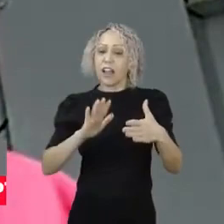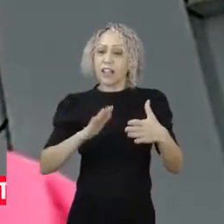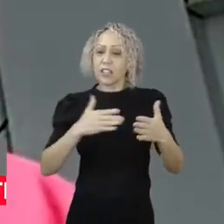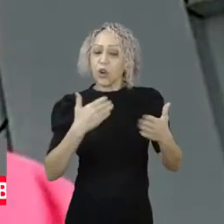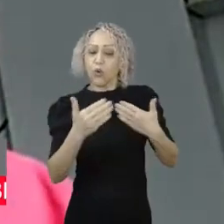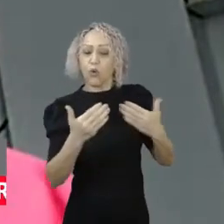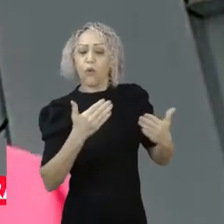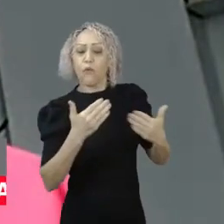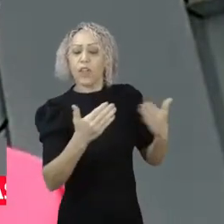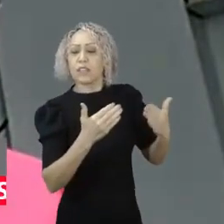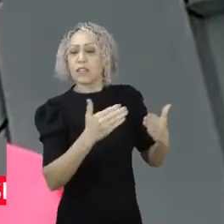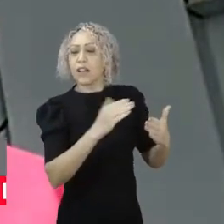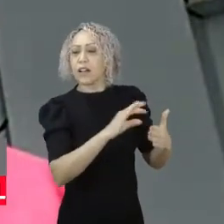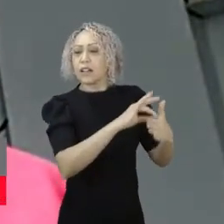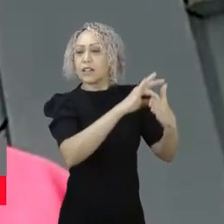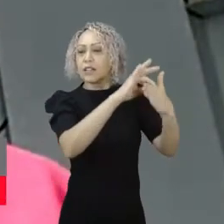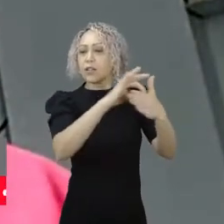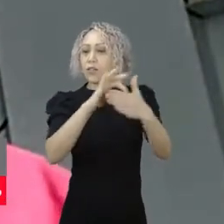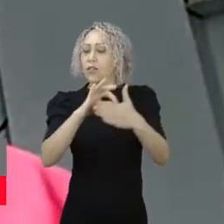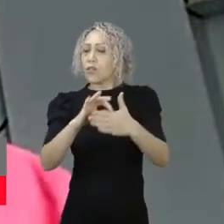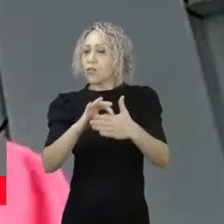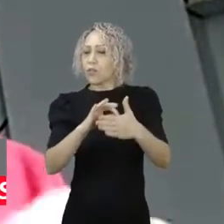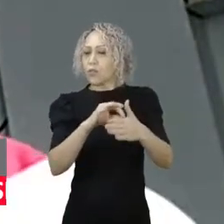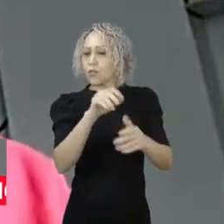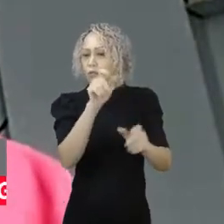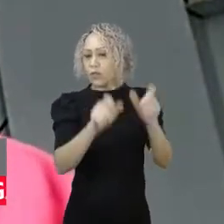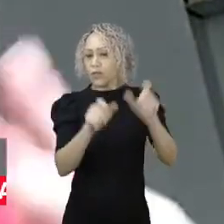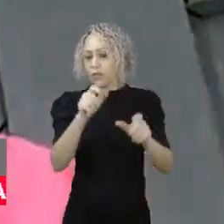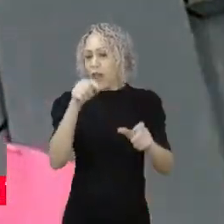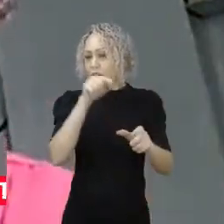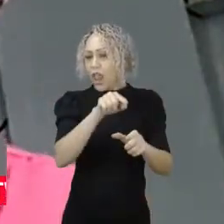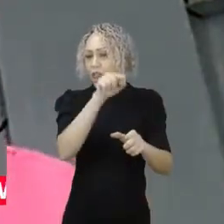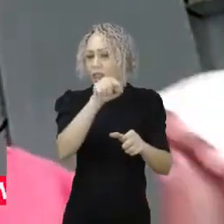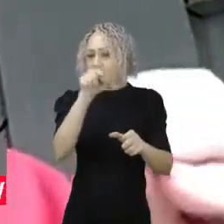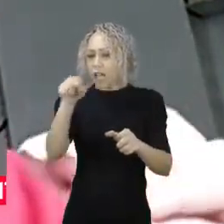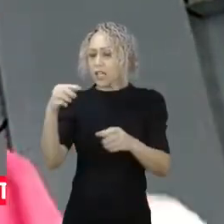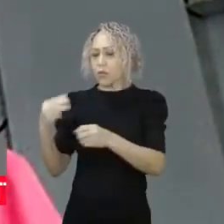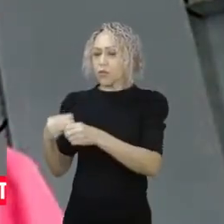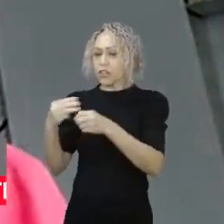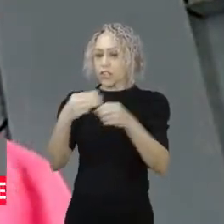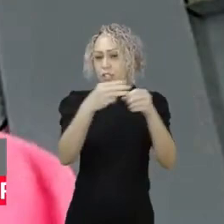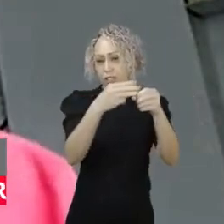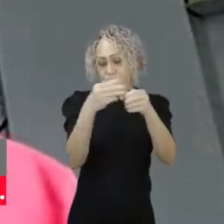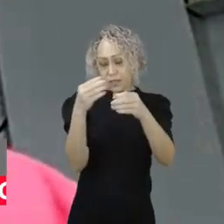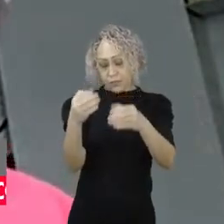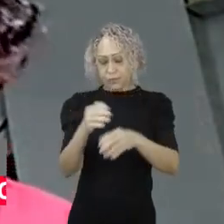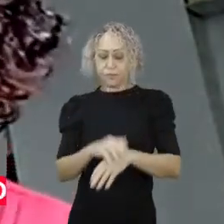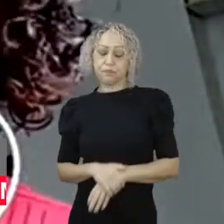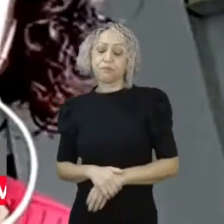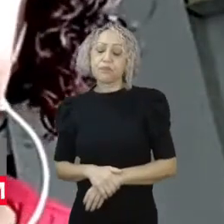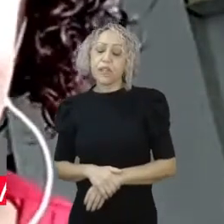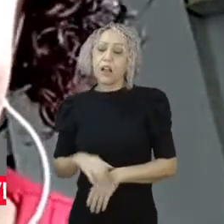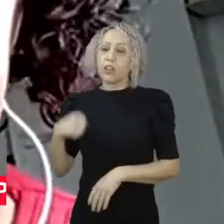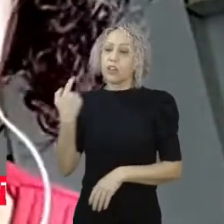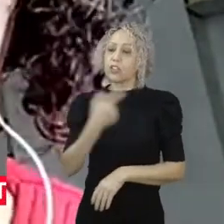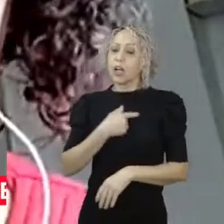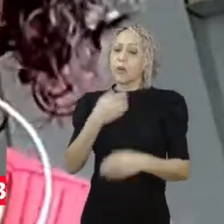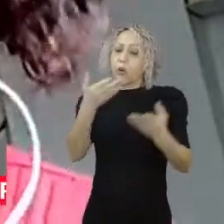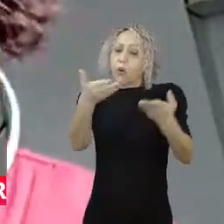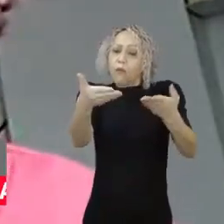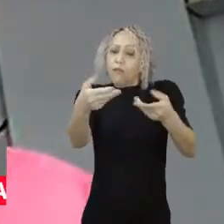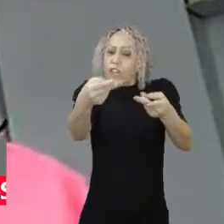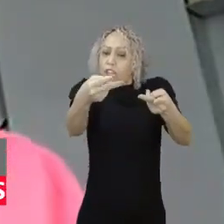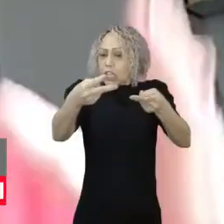diretórios, né, têm que fazer, nós estamos convidando os presidentes e secretários de